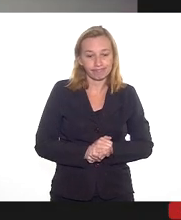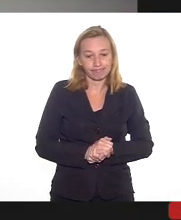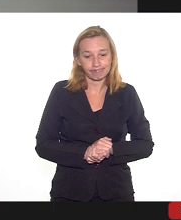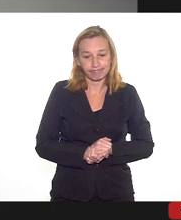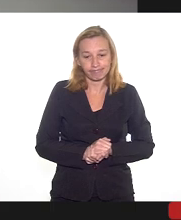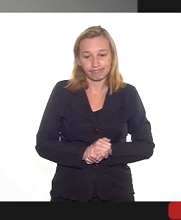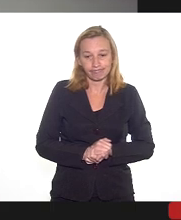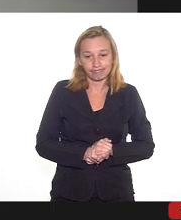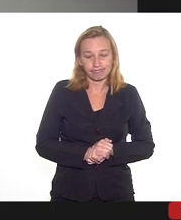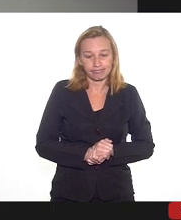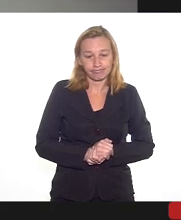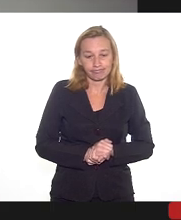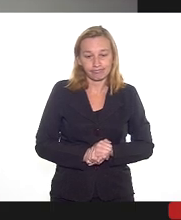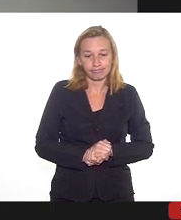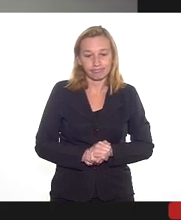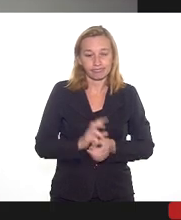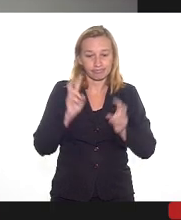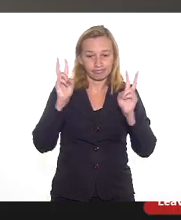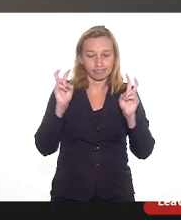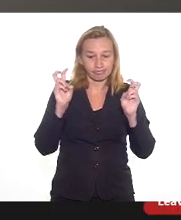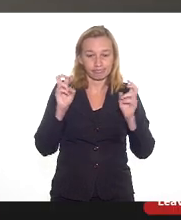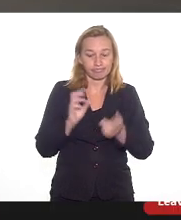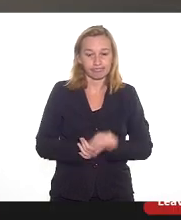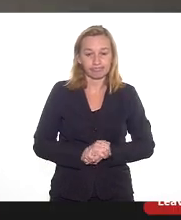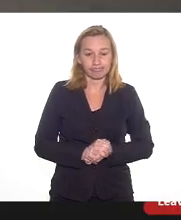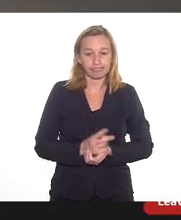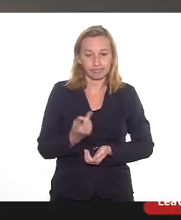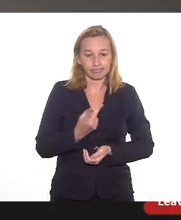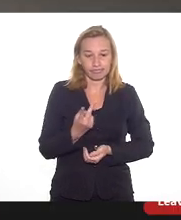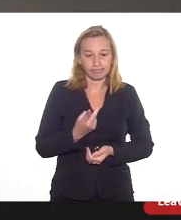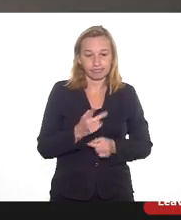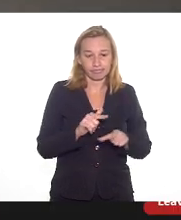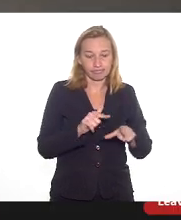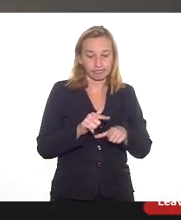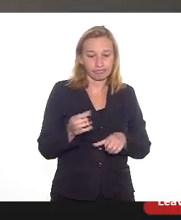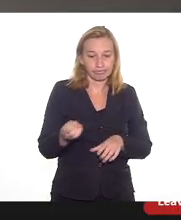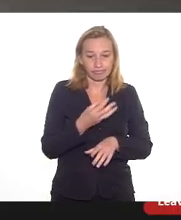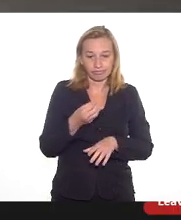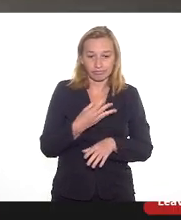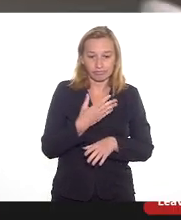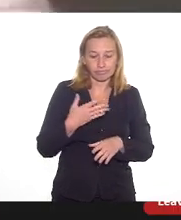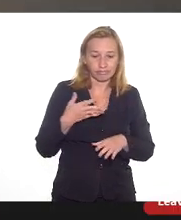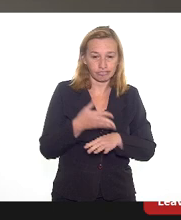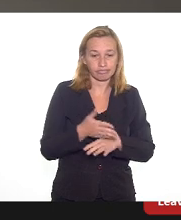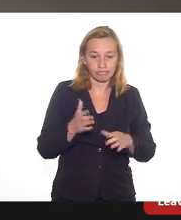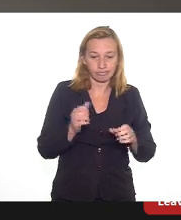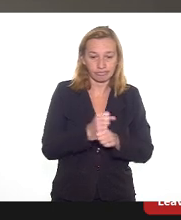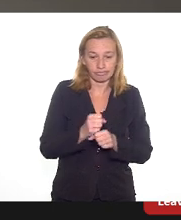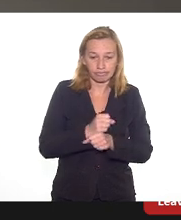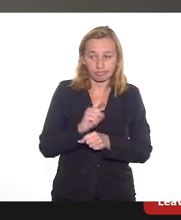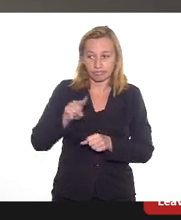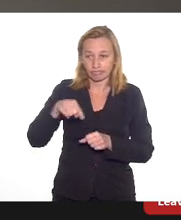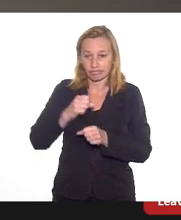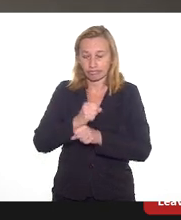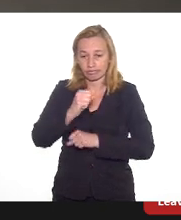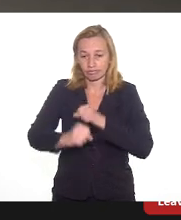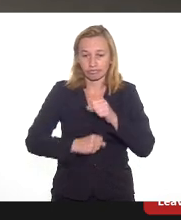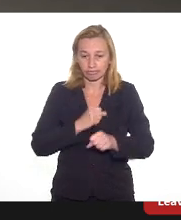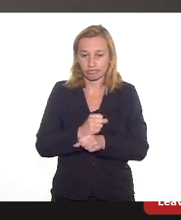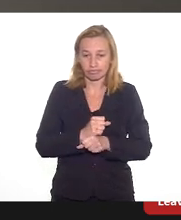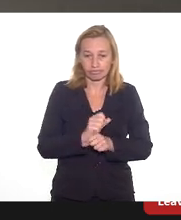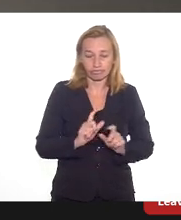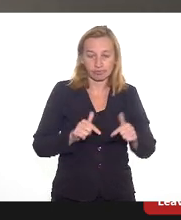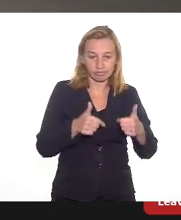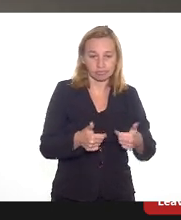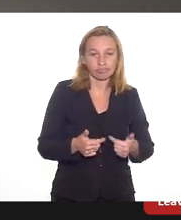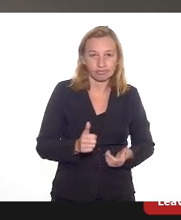Essa questão do TAG, da questão dos dois exercícios novos agora, esse ano e o ano que vem, que a gente vai aplicar aquilo que está